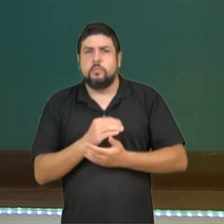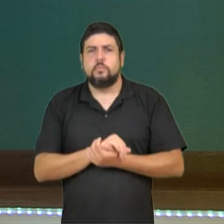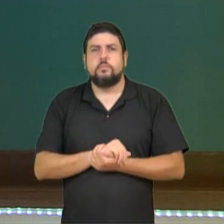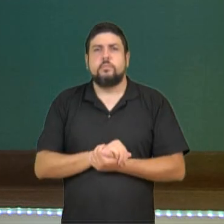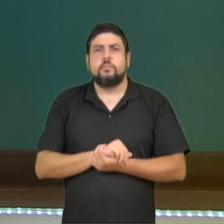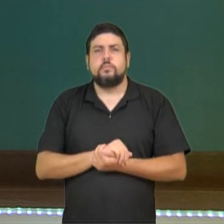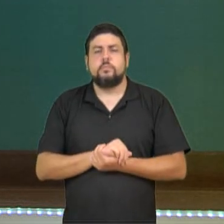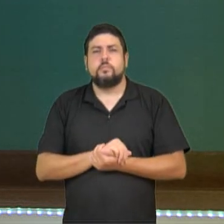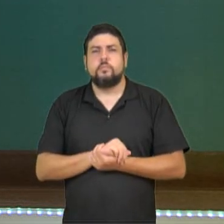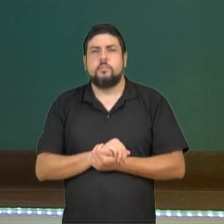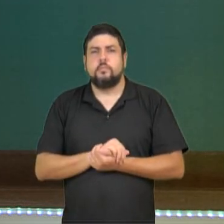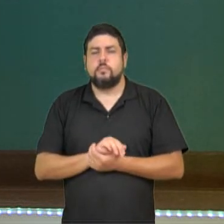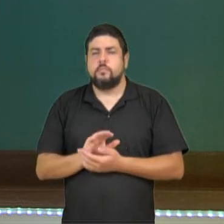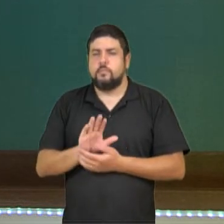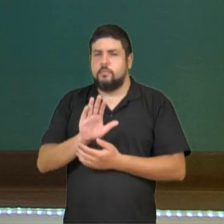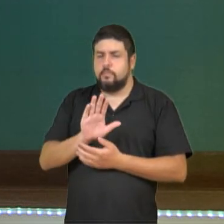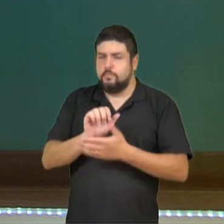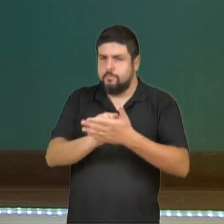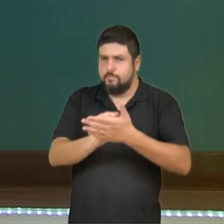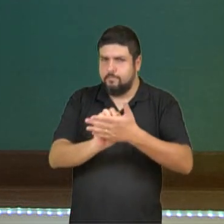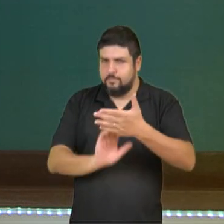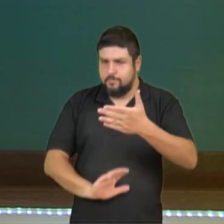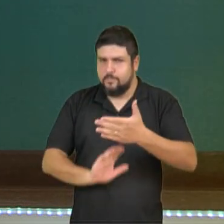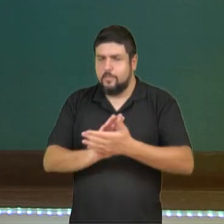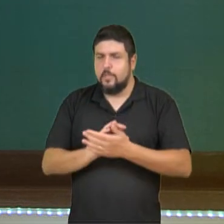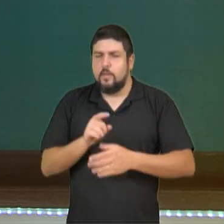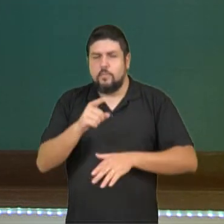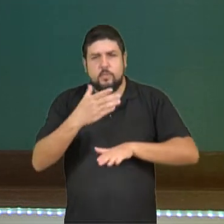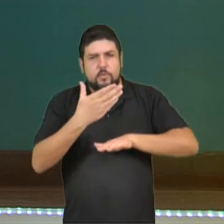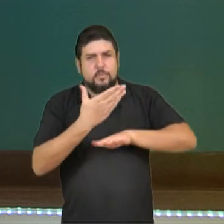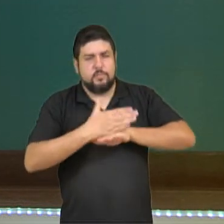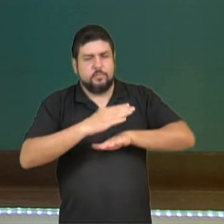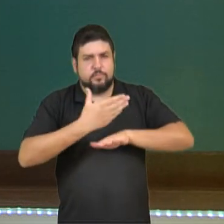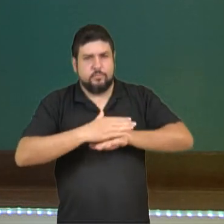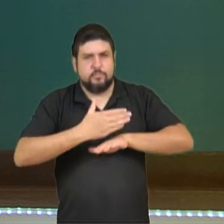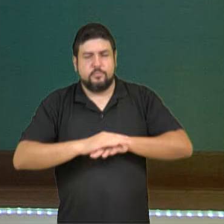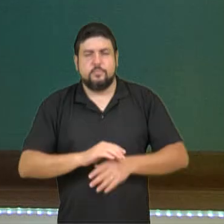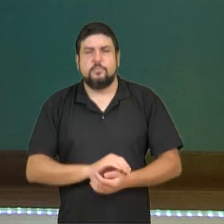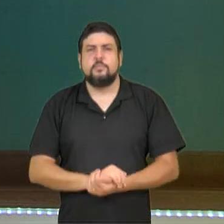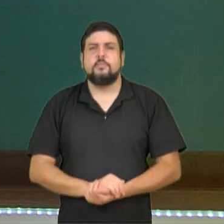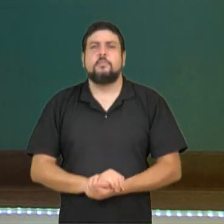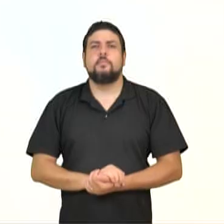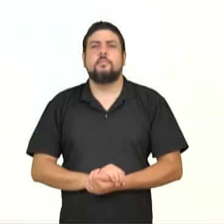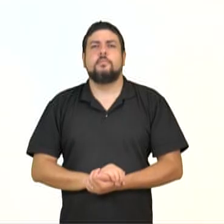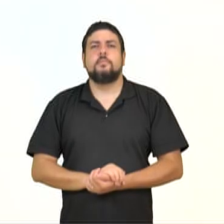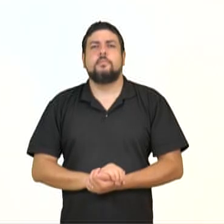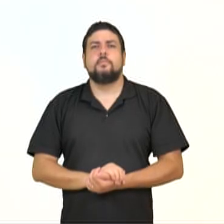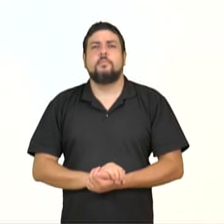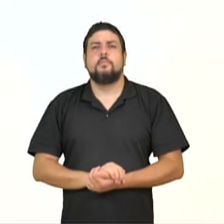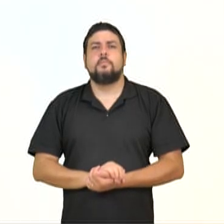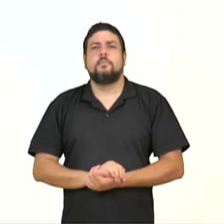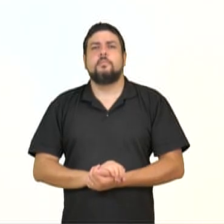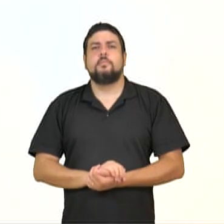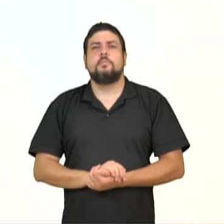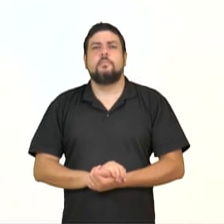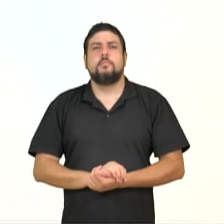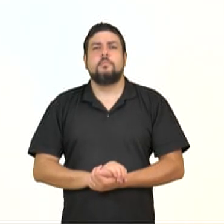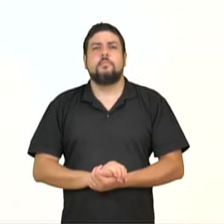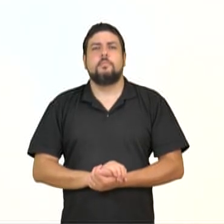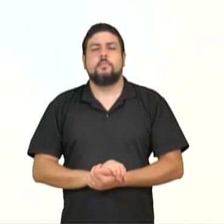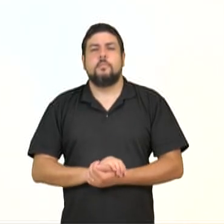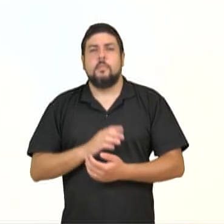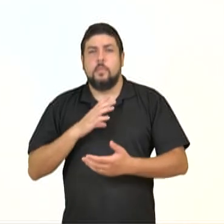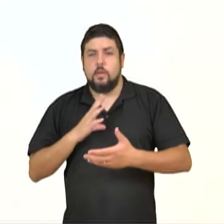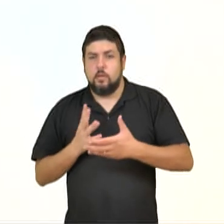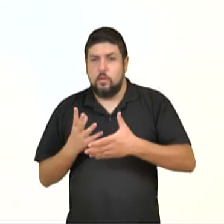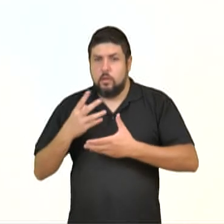gente continuar, temos aqui um exercício já para você praticar um pouquinho aí. A questão é a seguinte: no